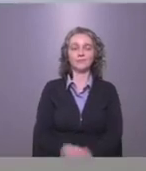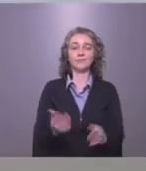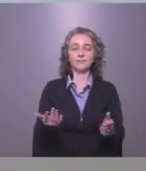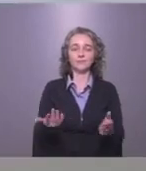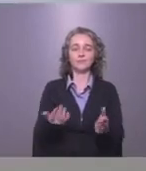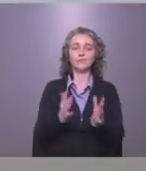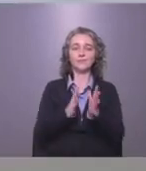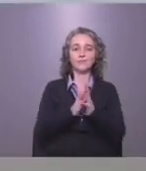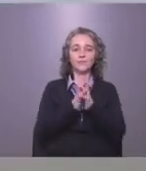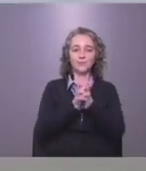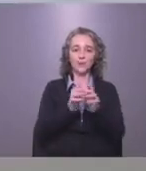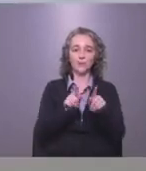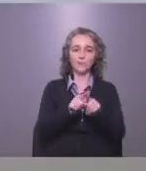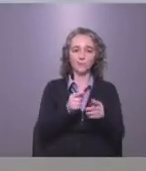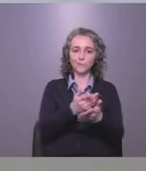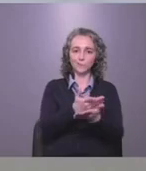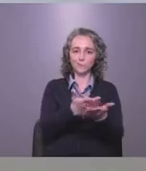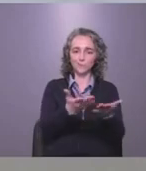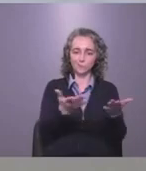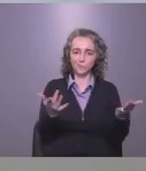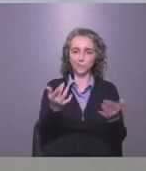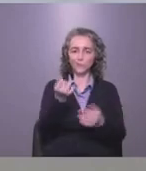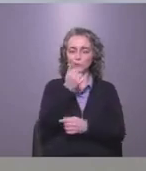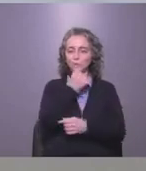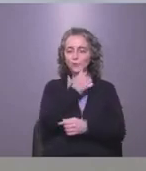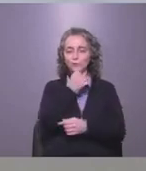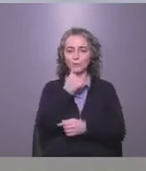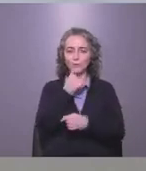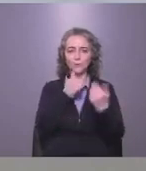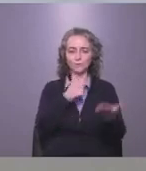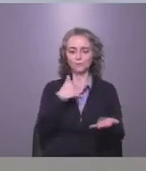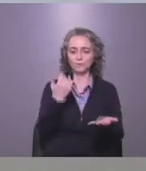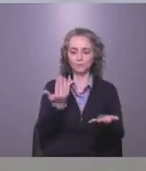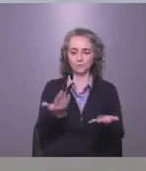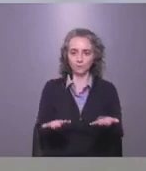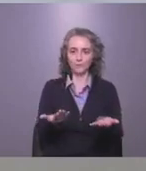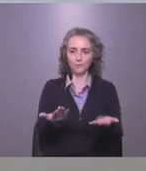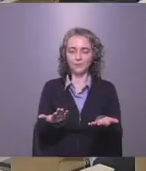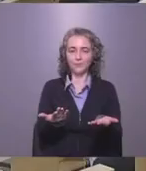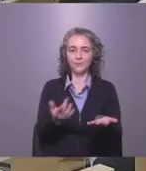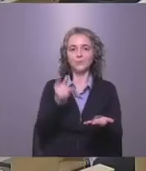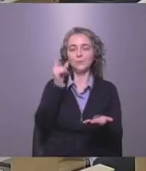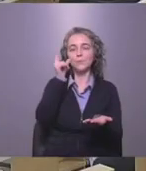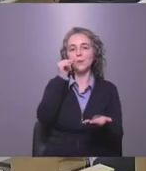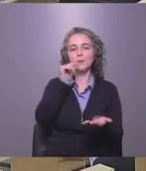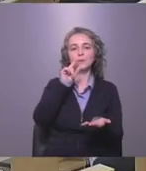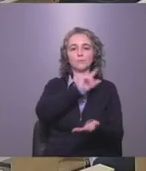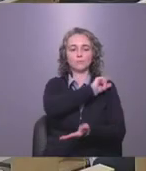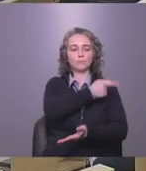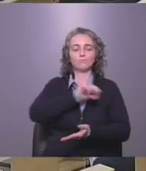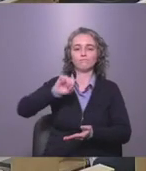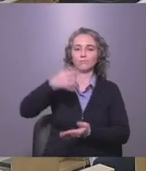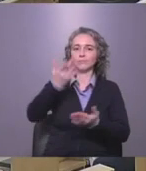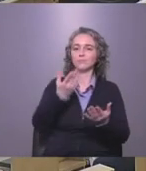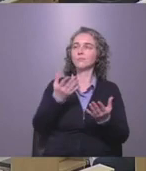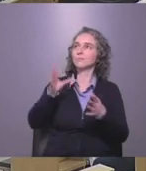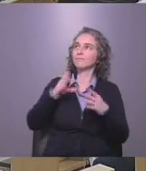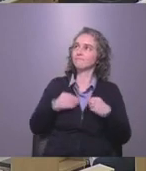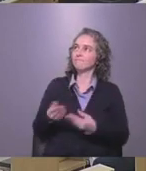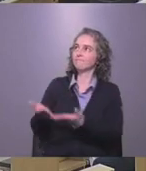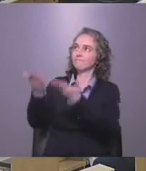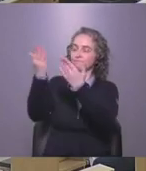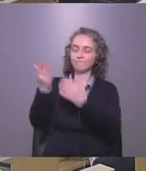Orai, irmãos, para que este meu e vosso sacrifício seja aceito por Deus Pai Todo-Poderoso. Receba, Senhor, por tuas mãos